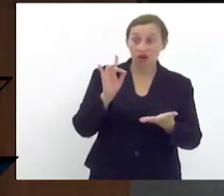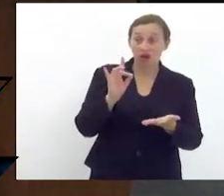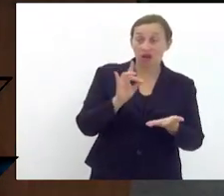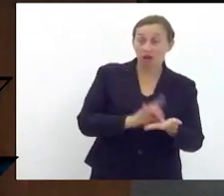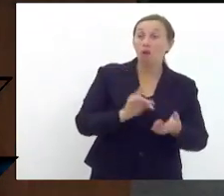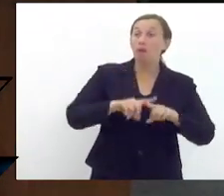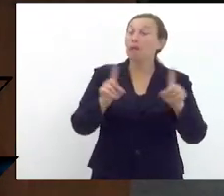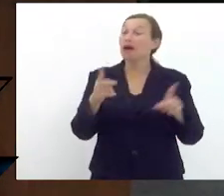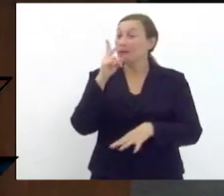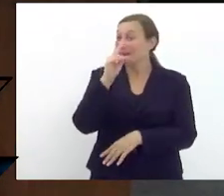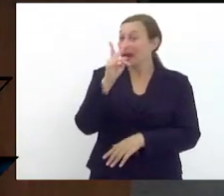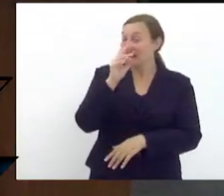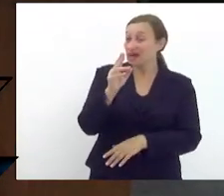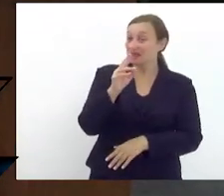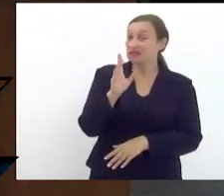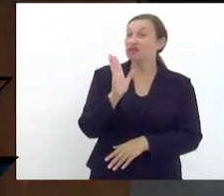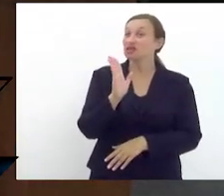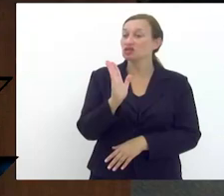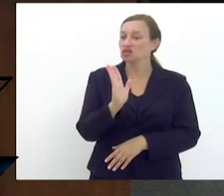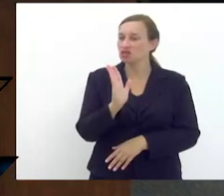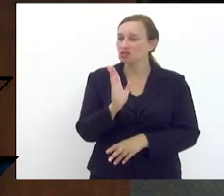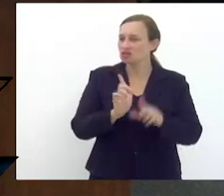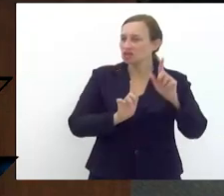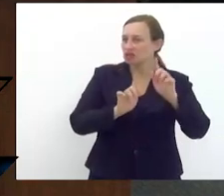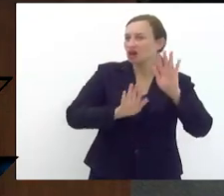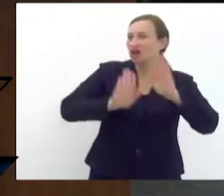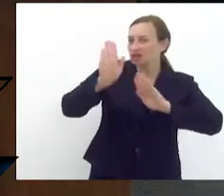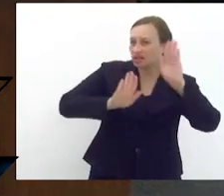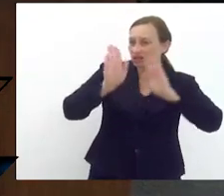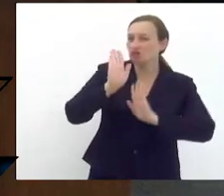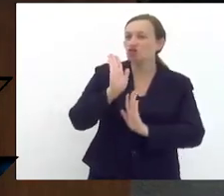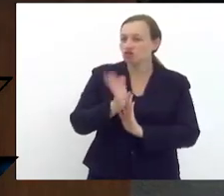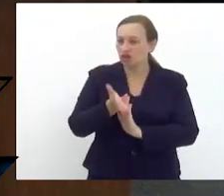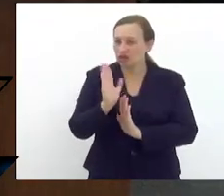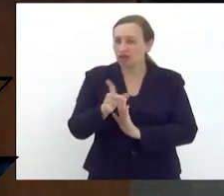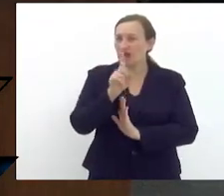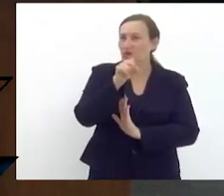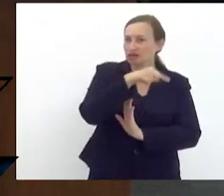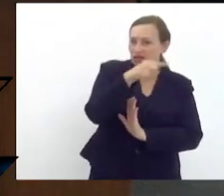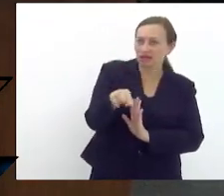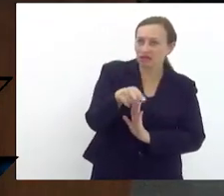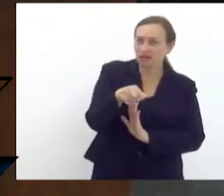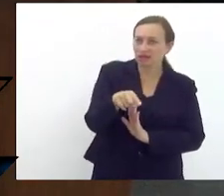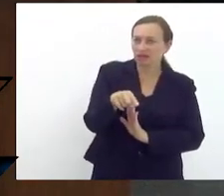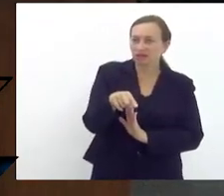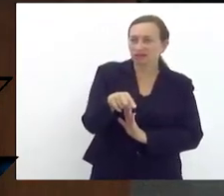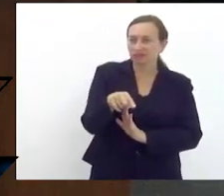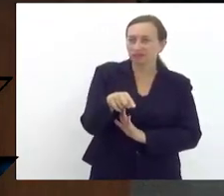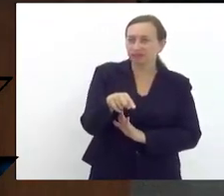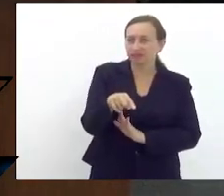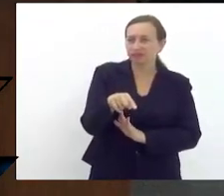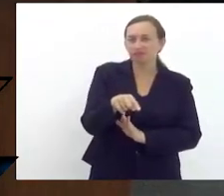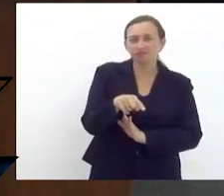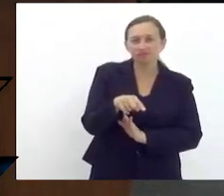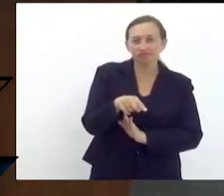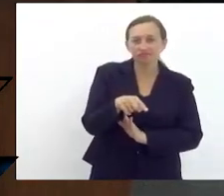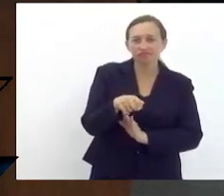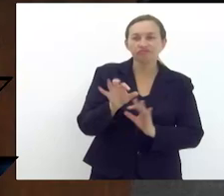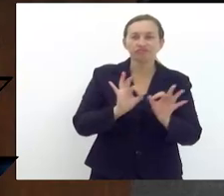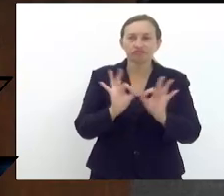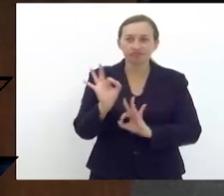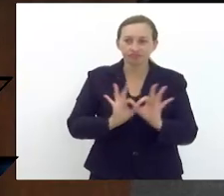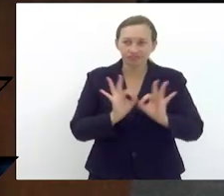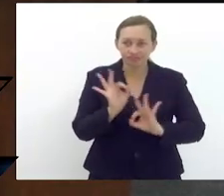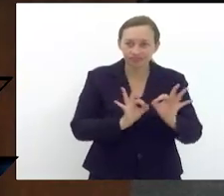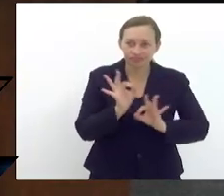parece que a concessão já está em vias de ser cancelada mantendo-se então a organização